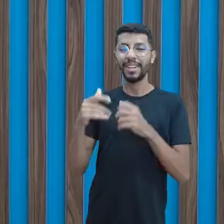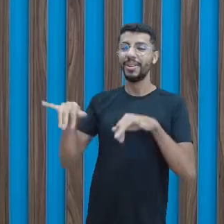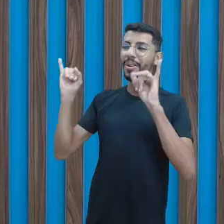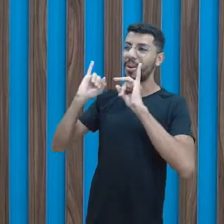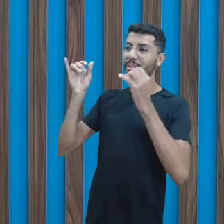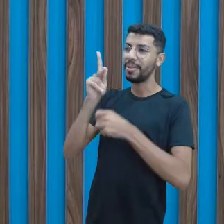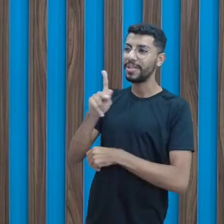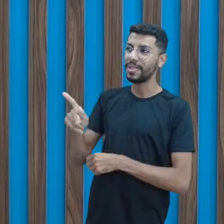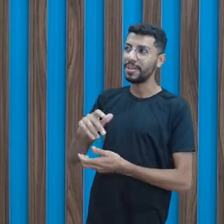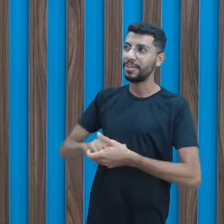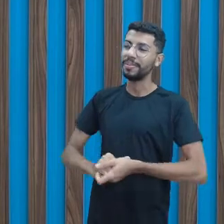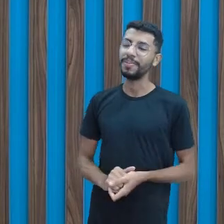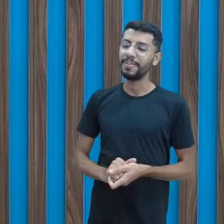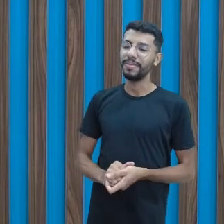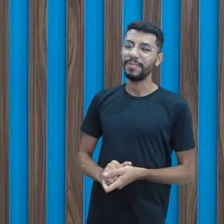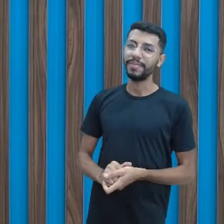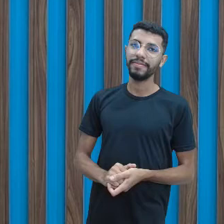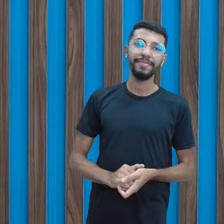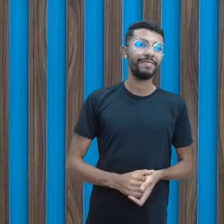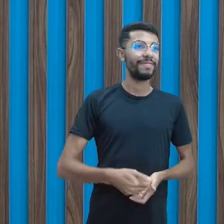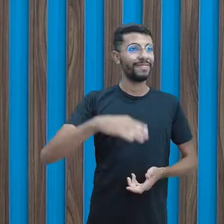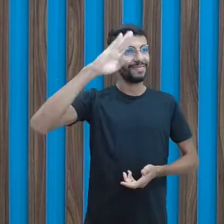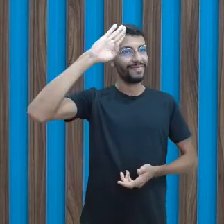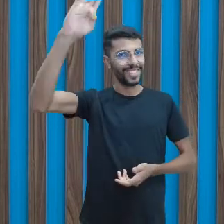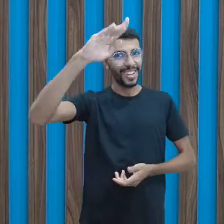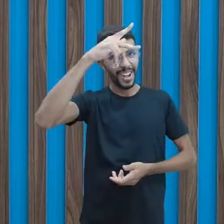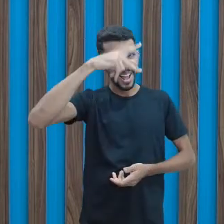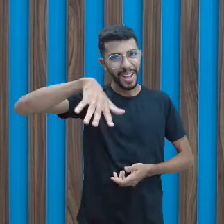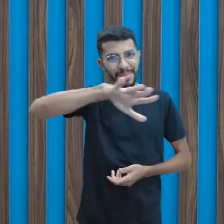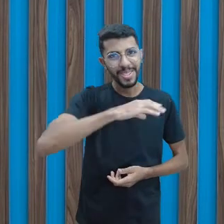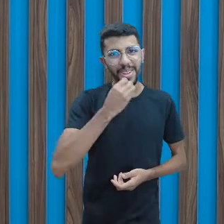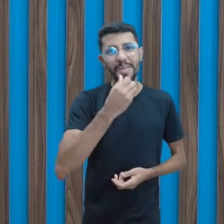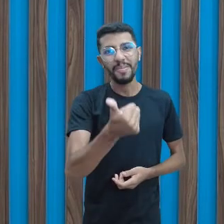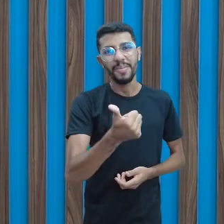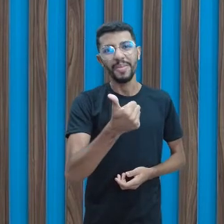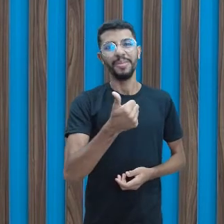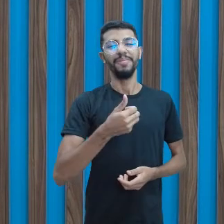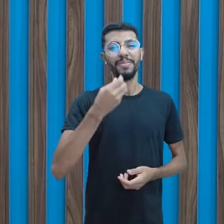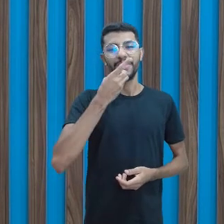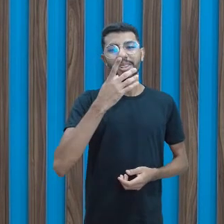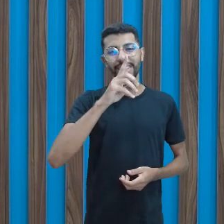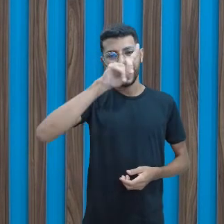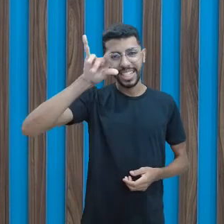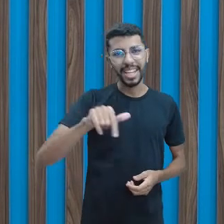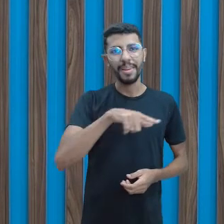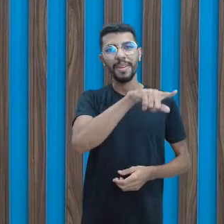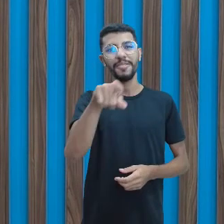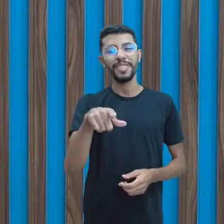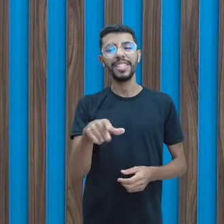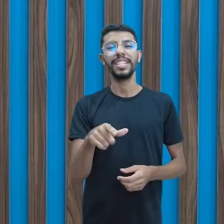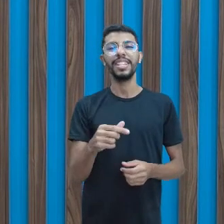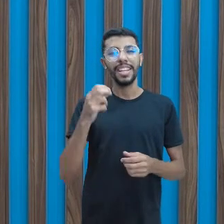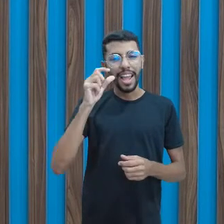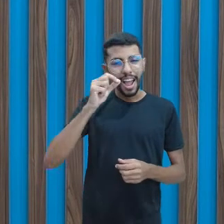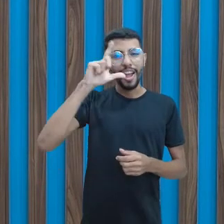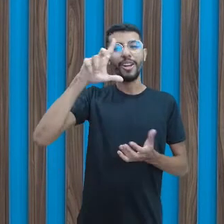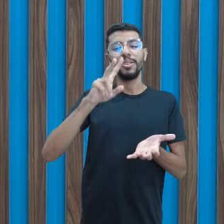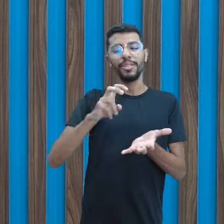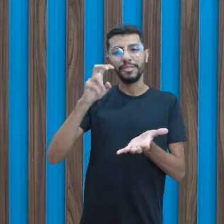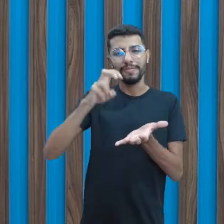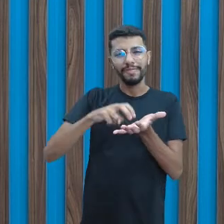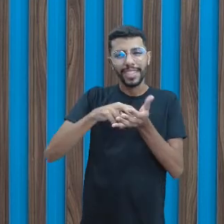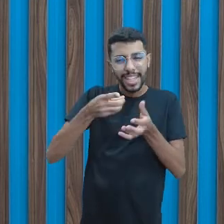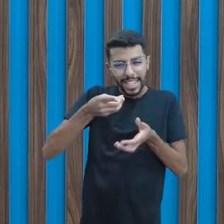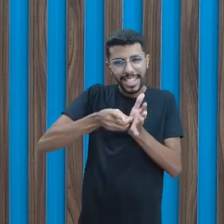professor. Fala, galerinha. Muito bom dia para você que acordou cedo, não tão cedo, né?